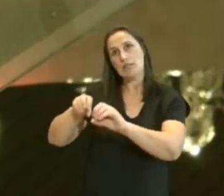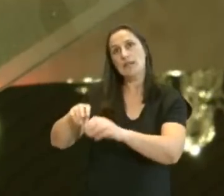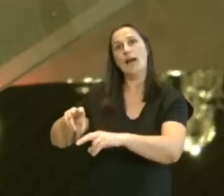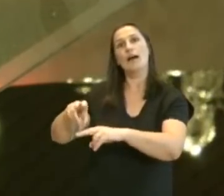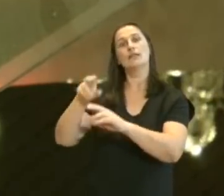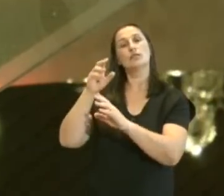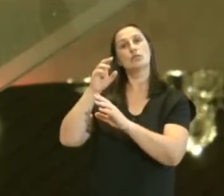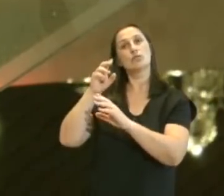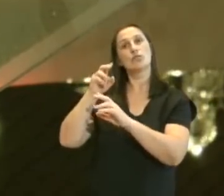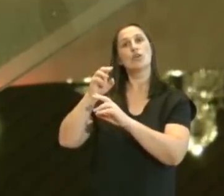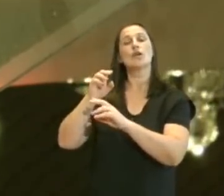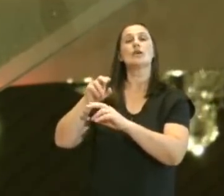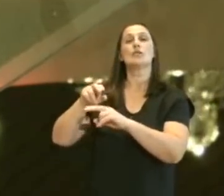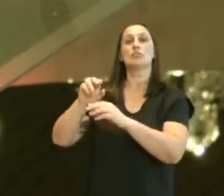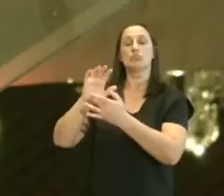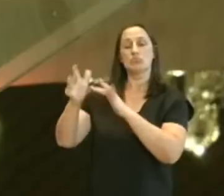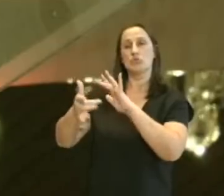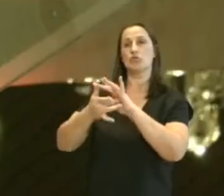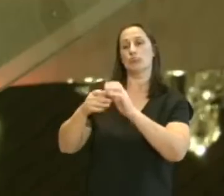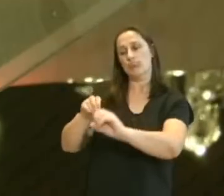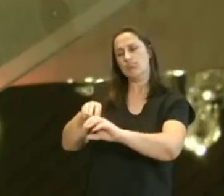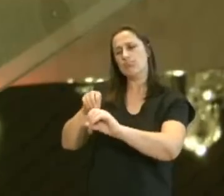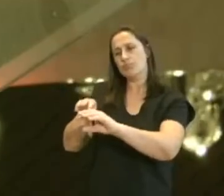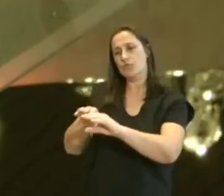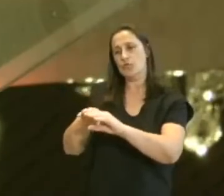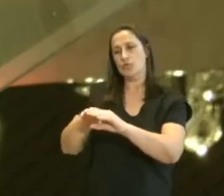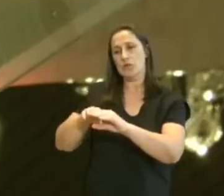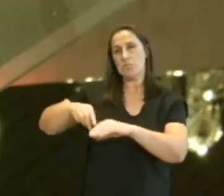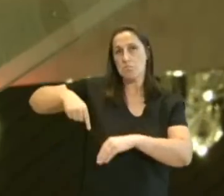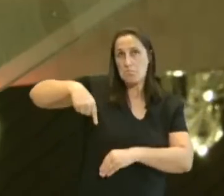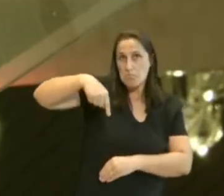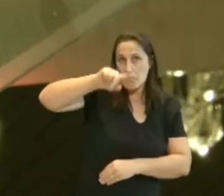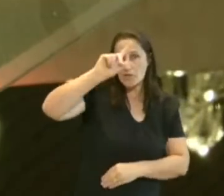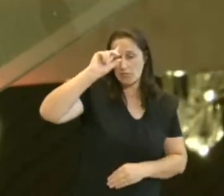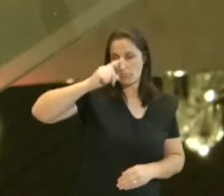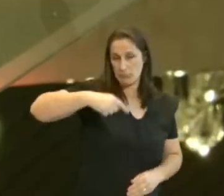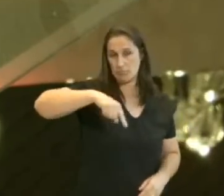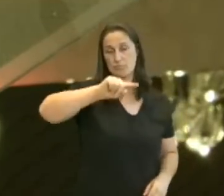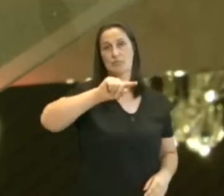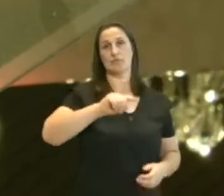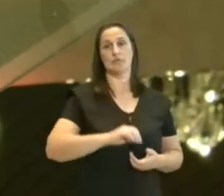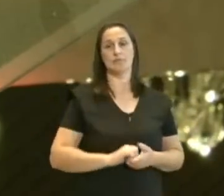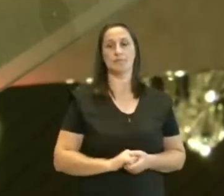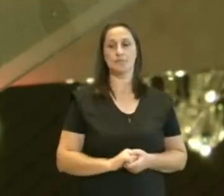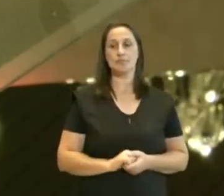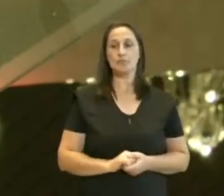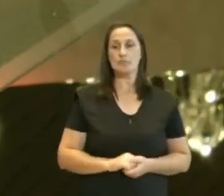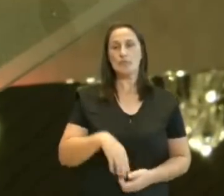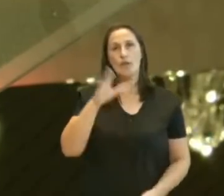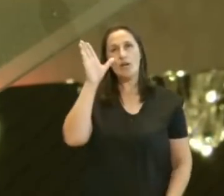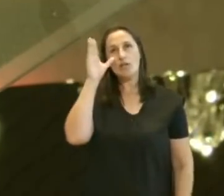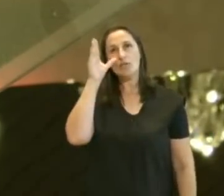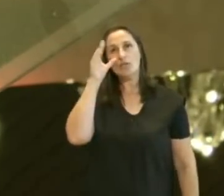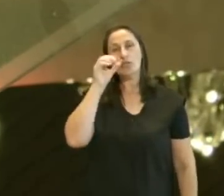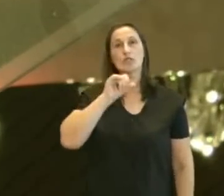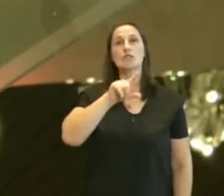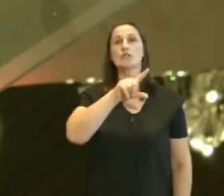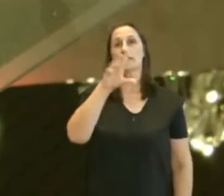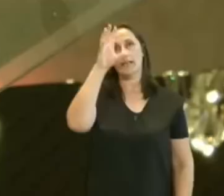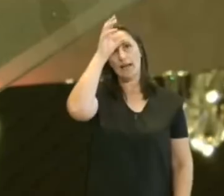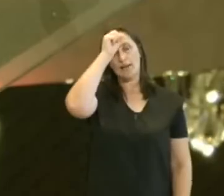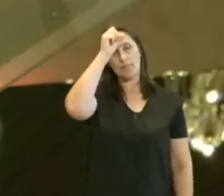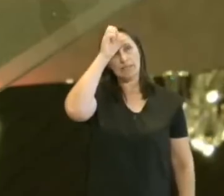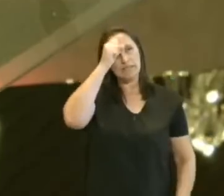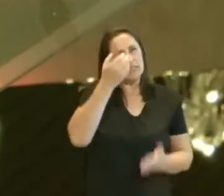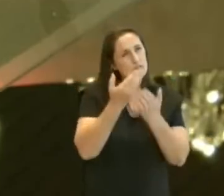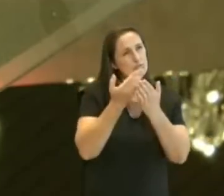sendo enviados em missão adiante de Jesus às cidades. E é interessante, se você aprender lá,